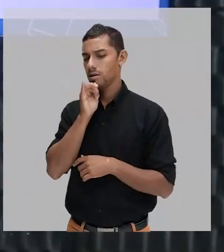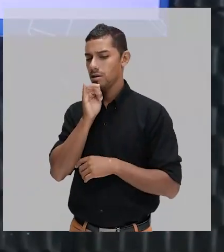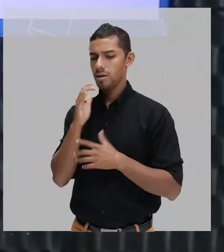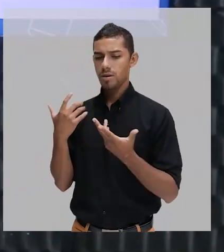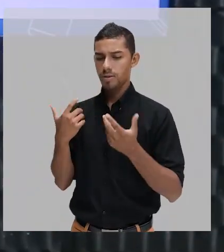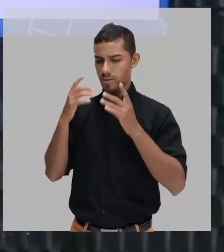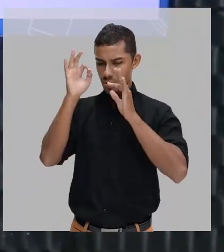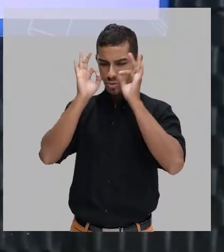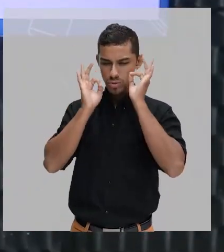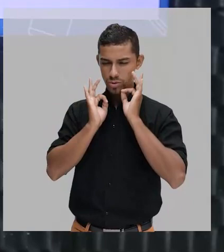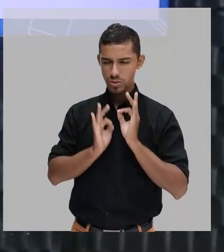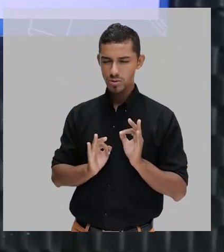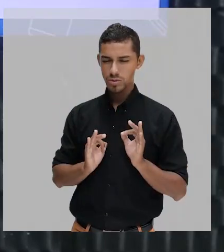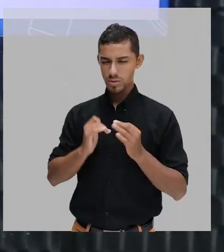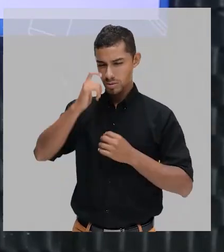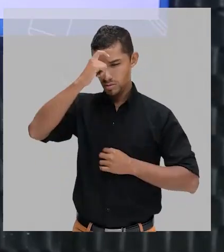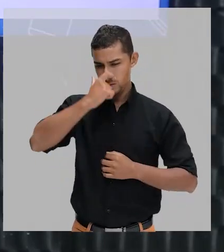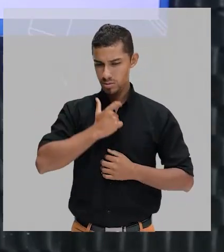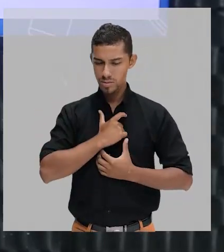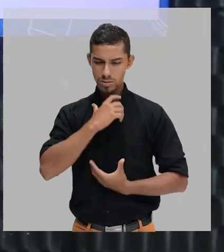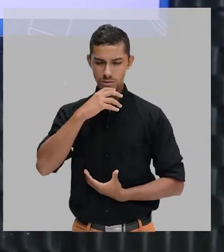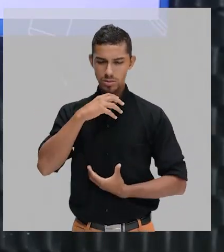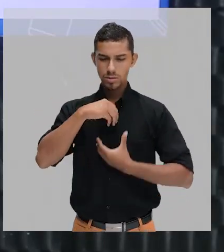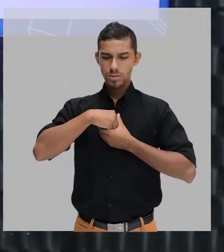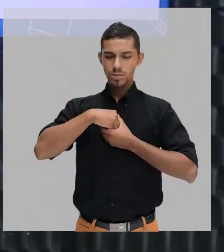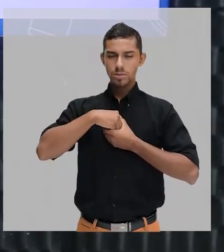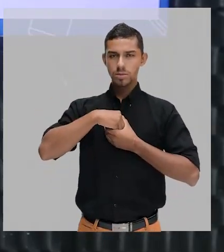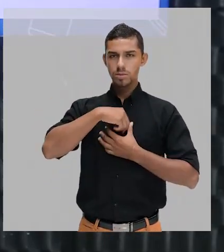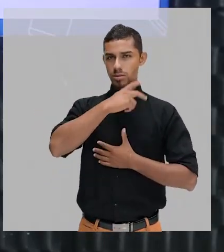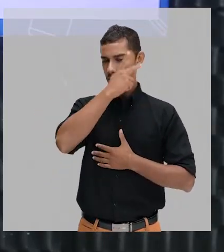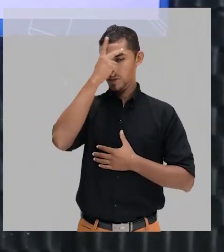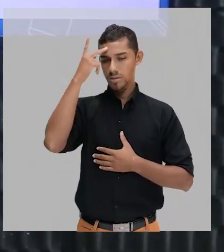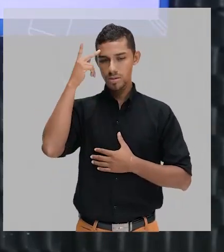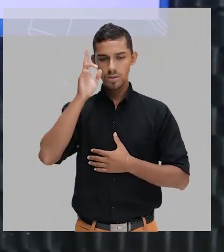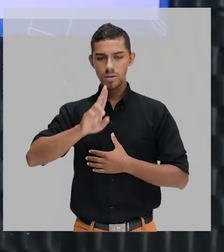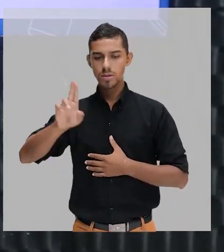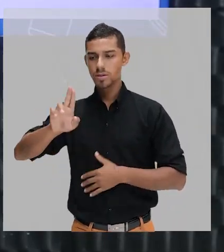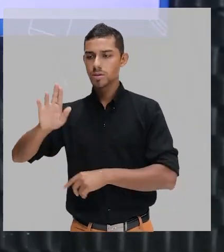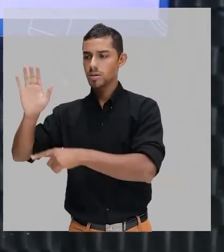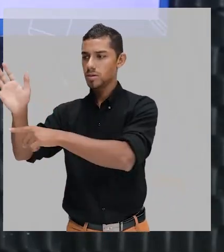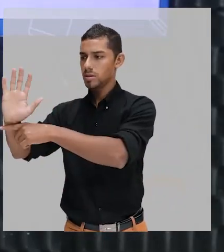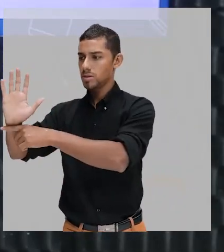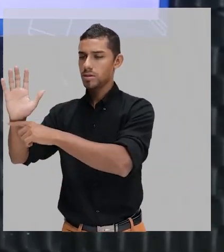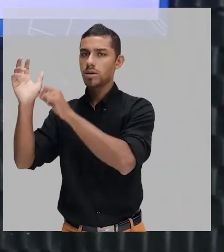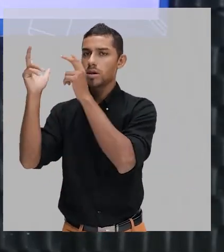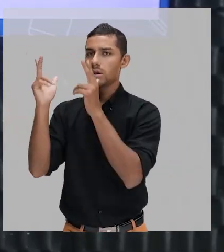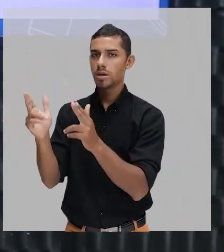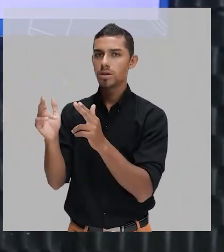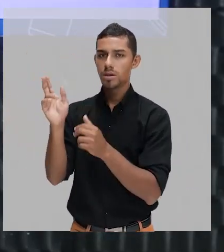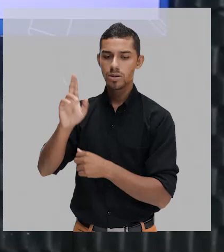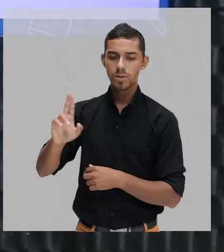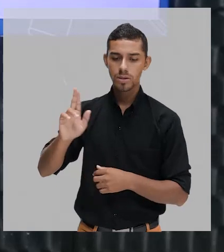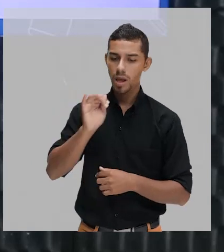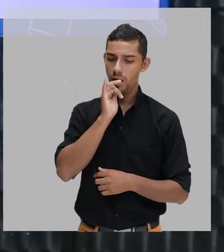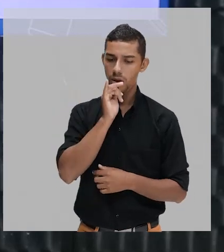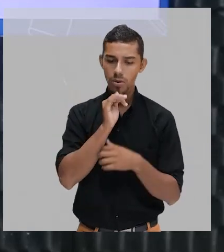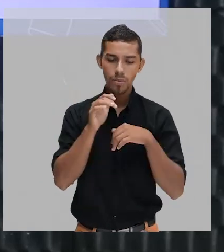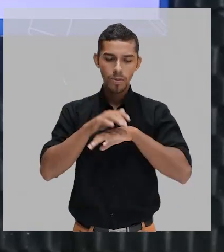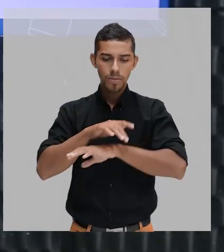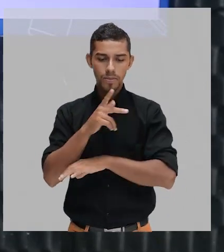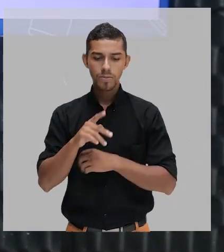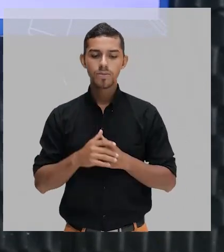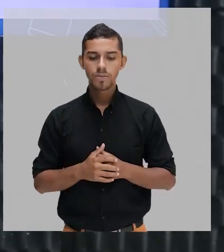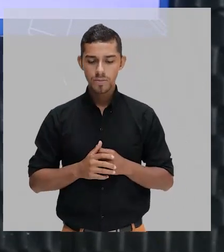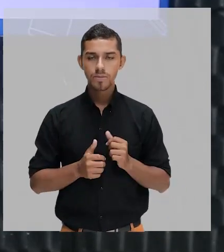figurino, essa maquiagem e literalmente encarnar a personagem. Isso acontece muito no cinema. Né? É o mesmo termo utilizado para o cinema e para a produção